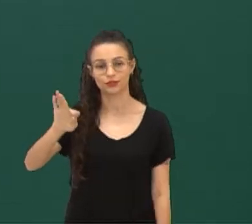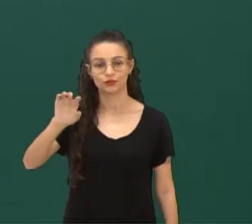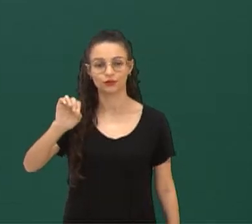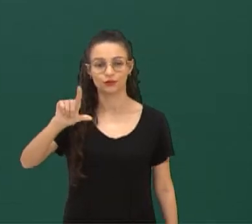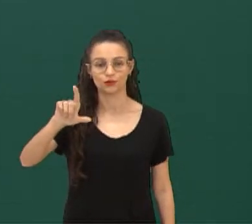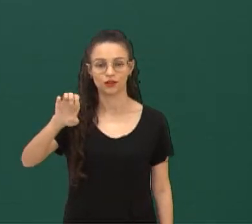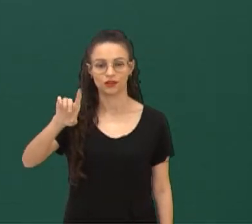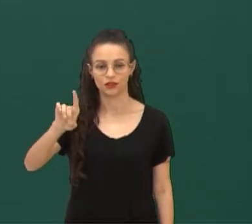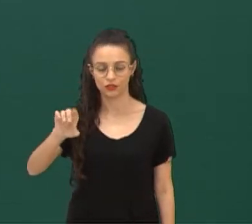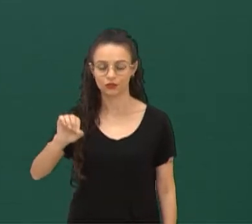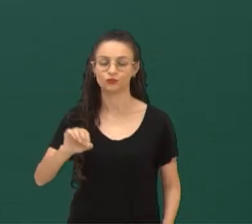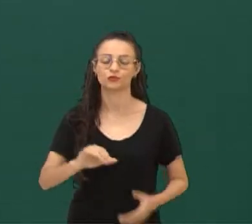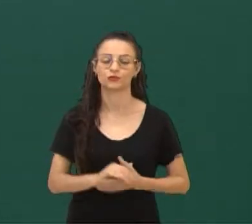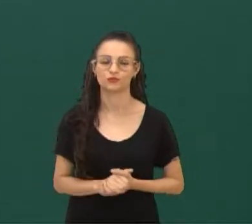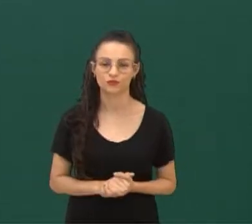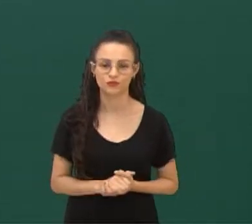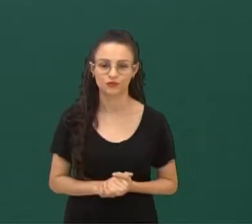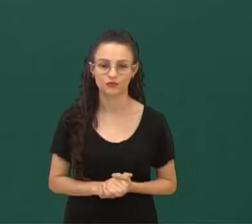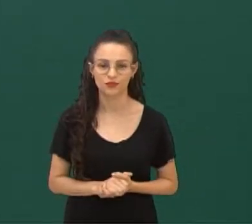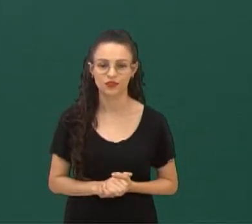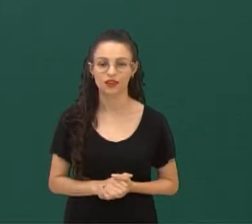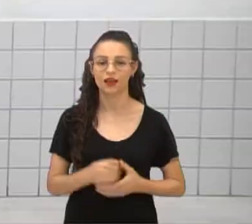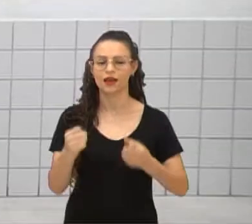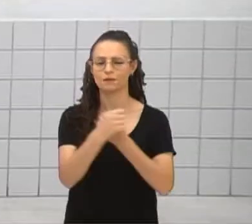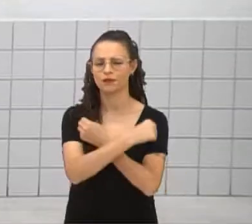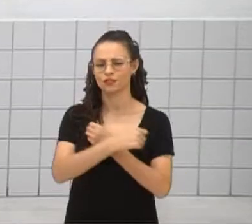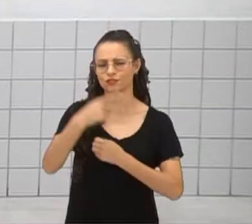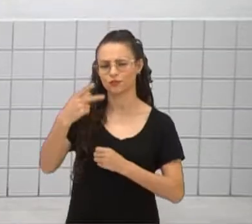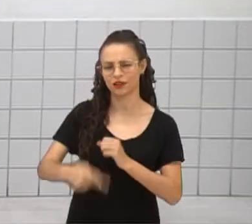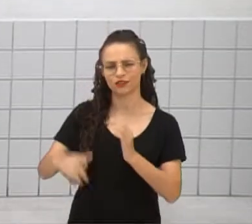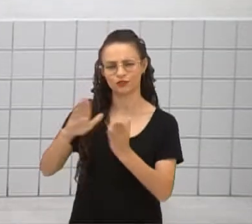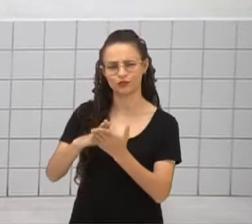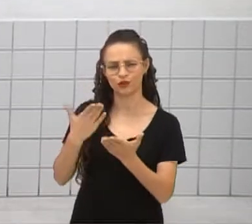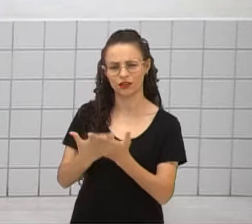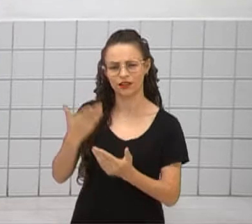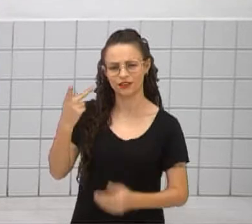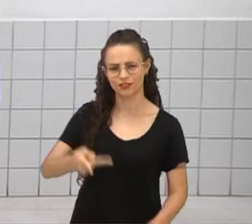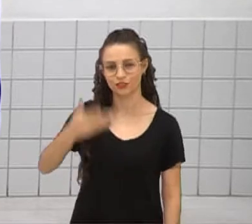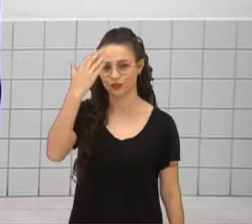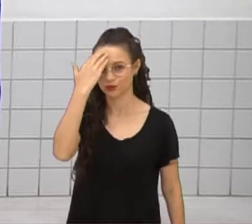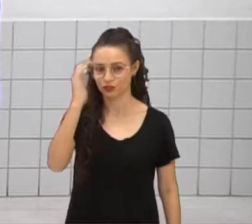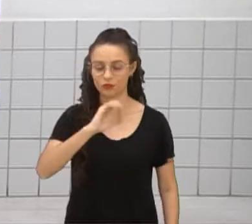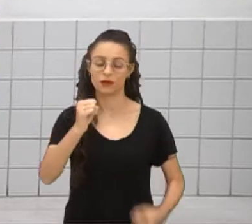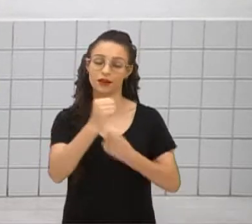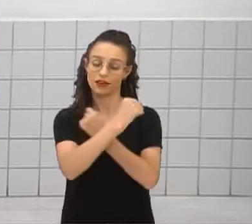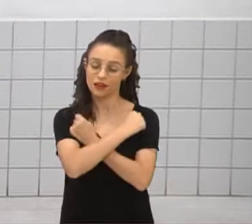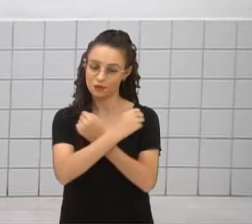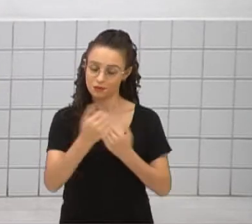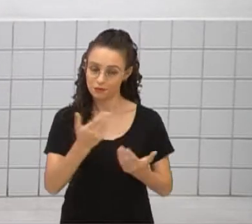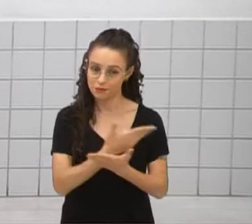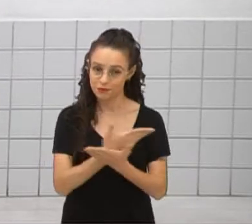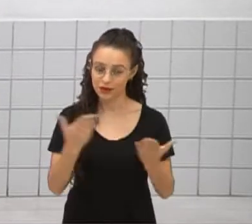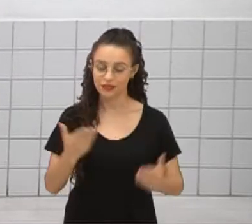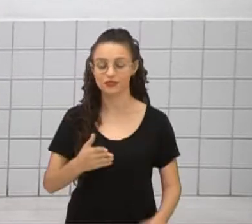abraço para o Colégio Avelino Antônio Vieira daqui de Curitiba que maravilha abraço iteacher é Tainara